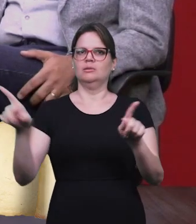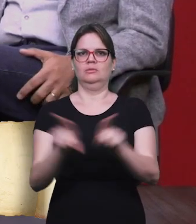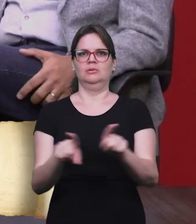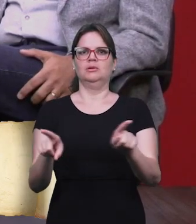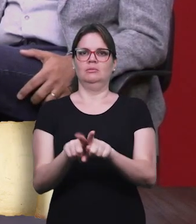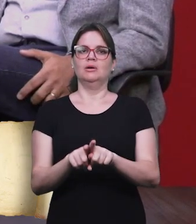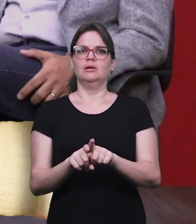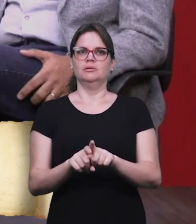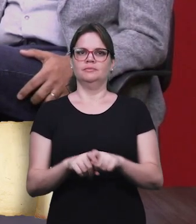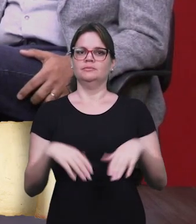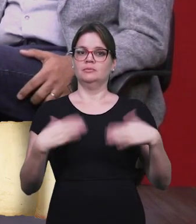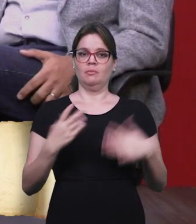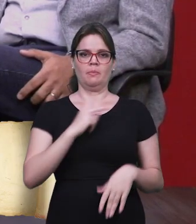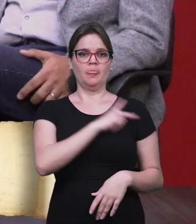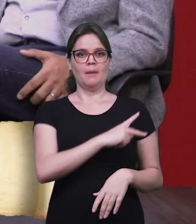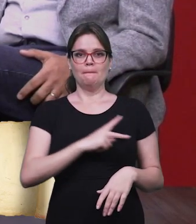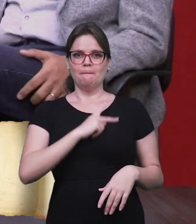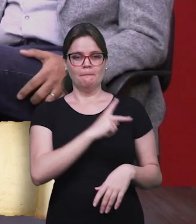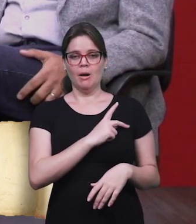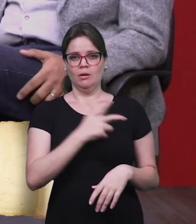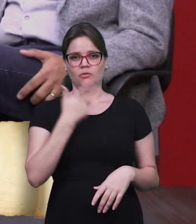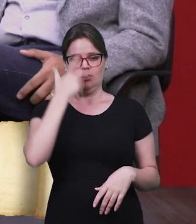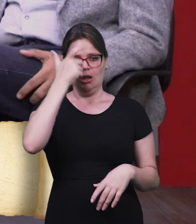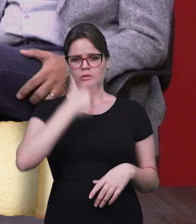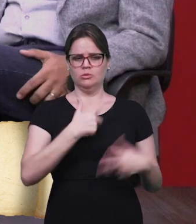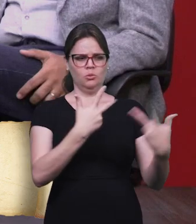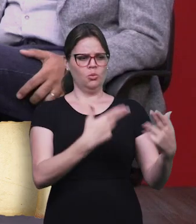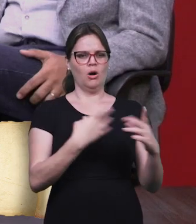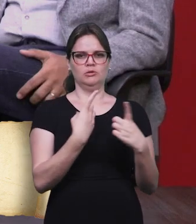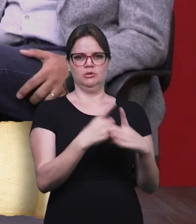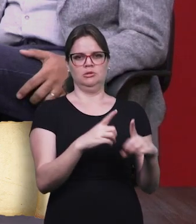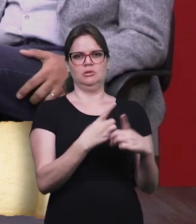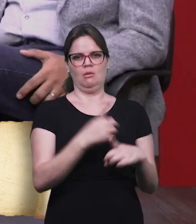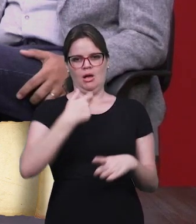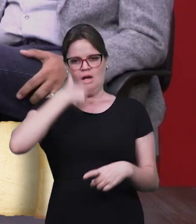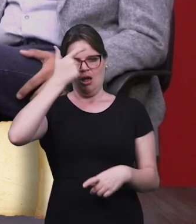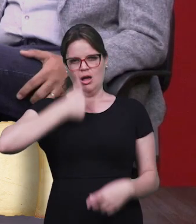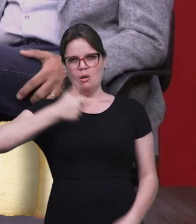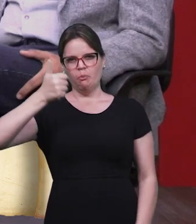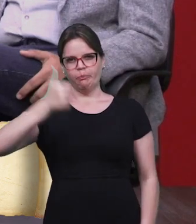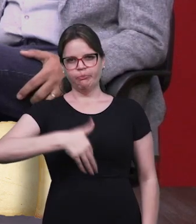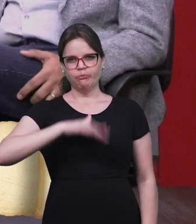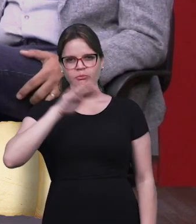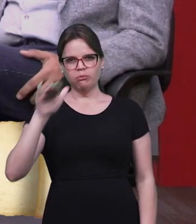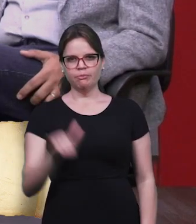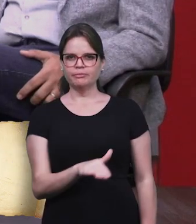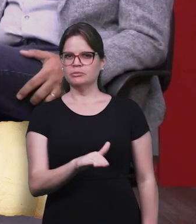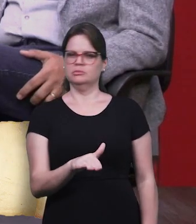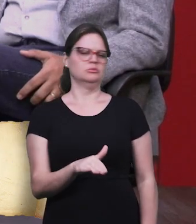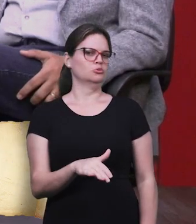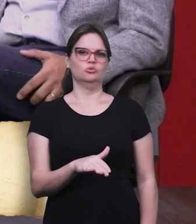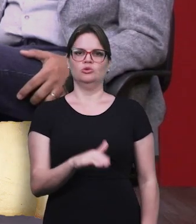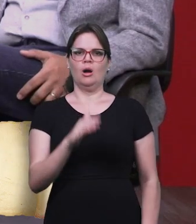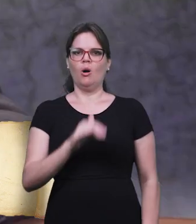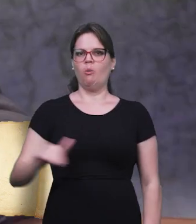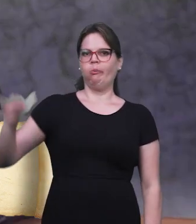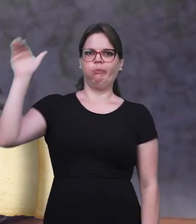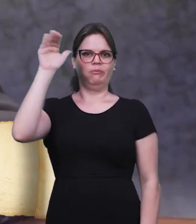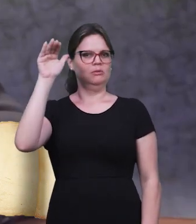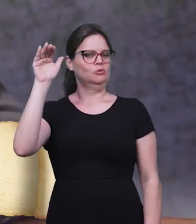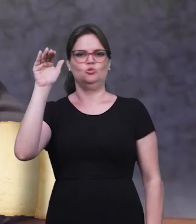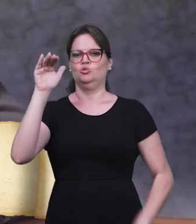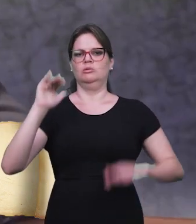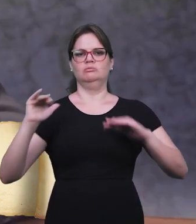Ele se iguala a todos os demais discípulos. Não se sentiu inferior